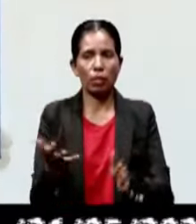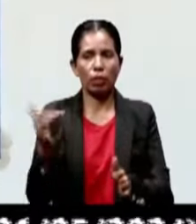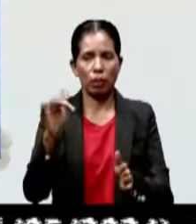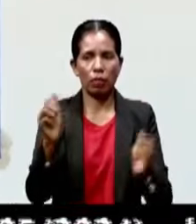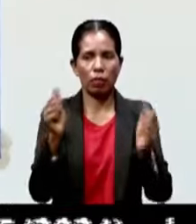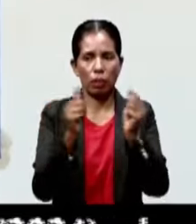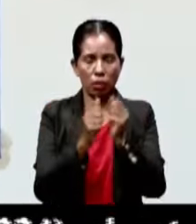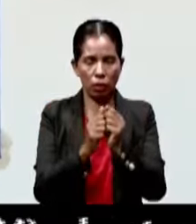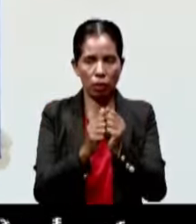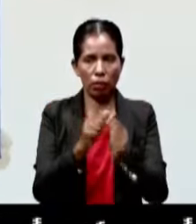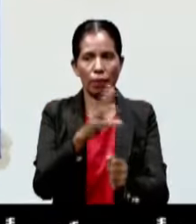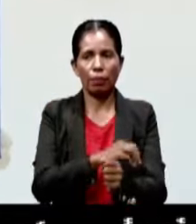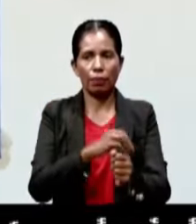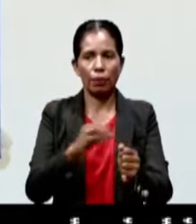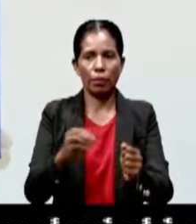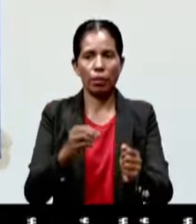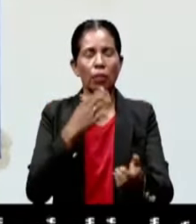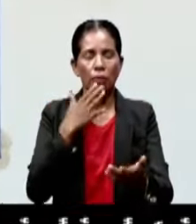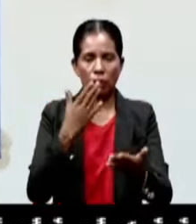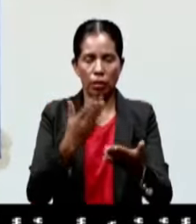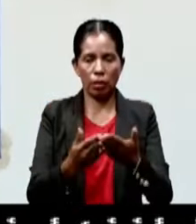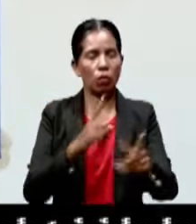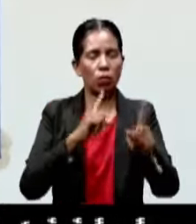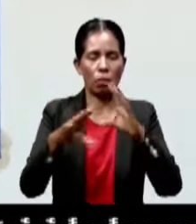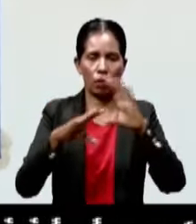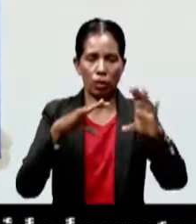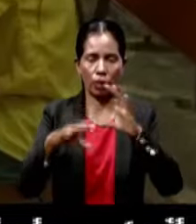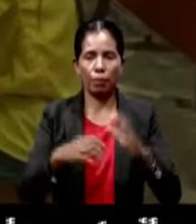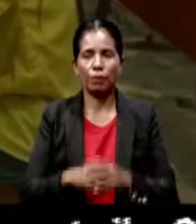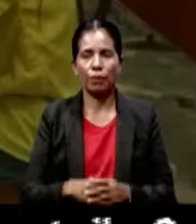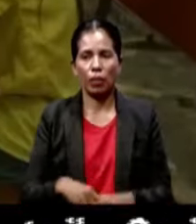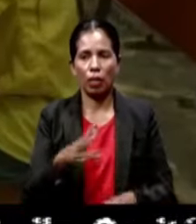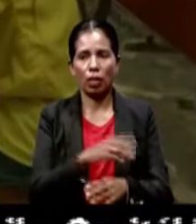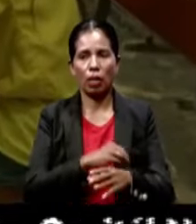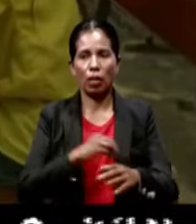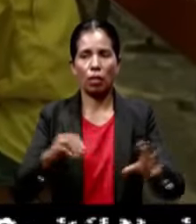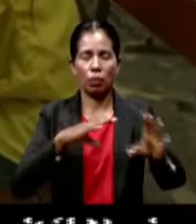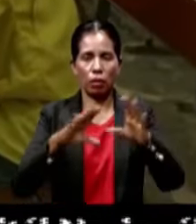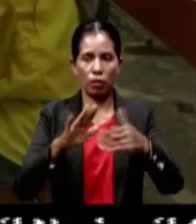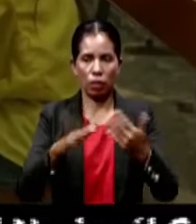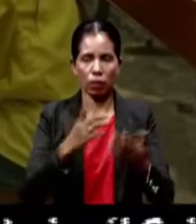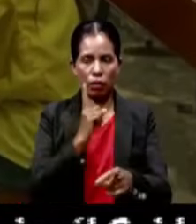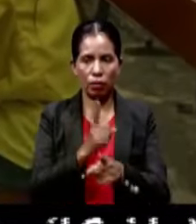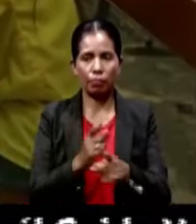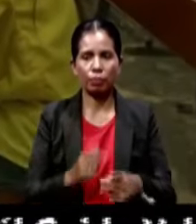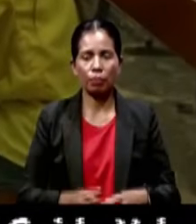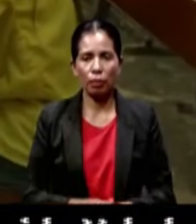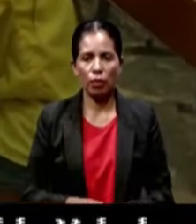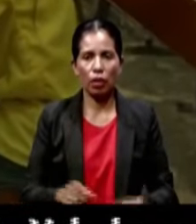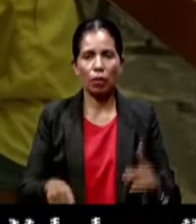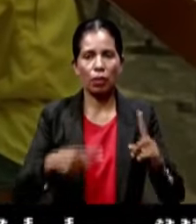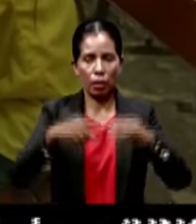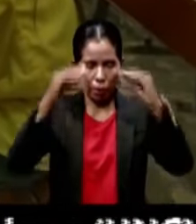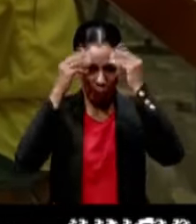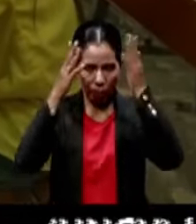o método nebe maka natural e no mos método comunicativo. Quando era professor